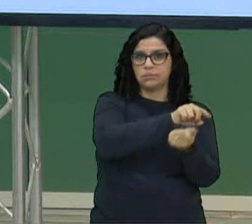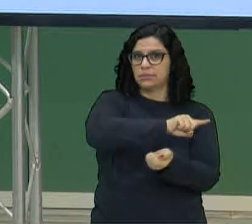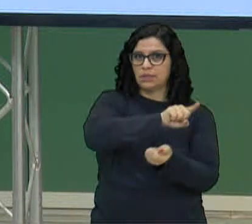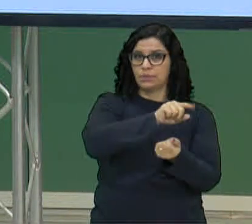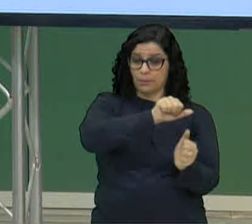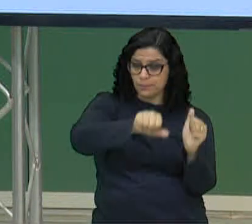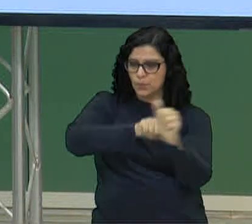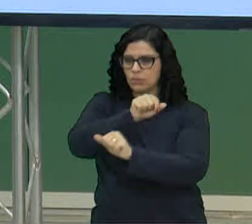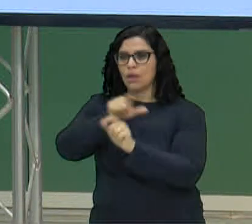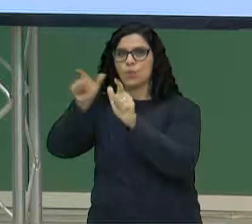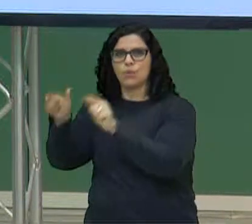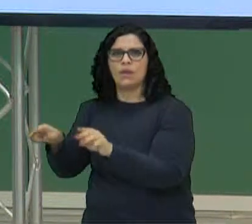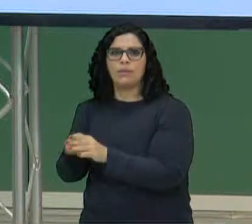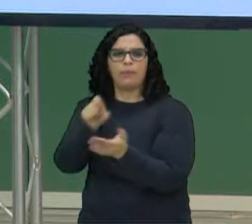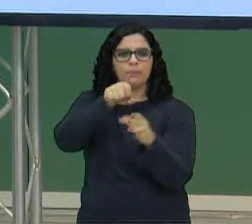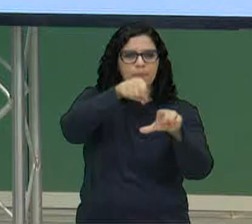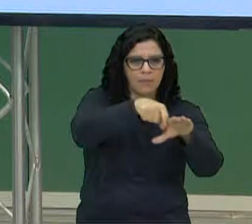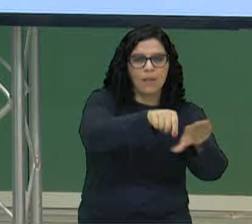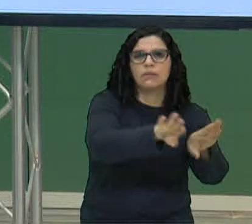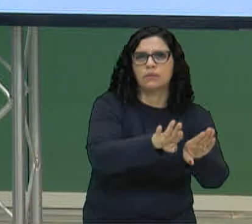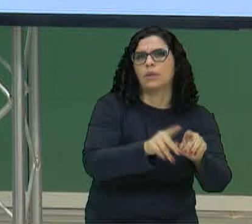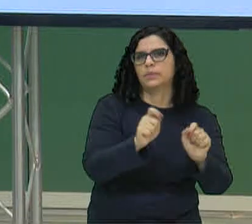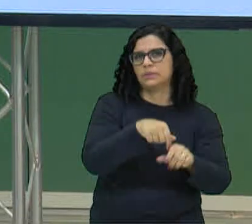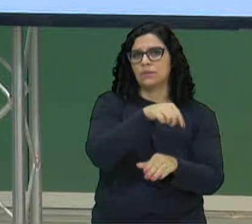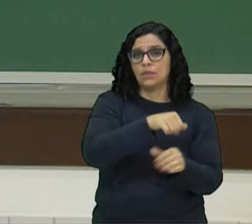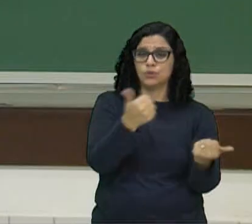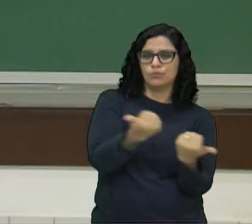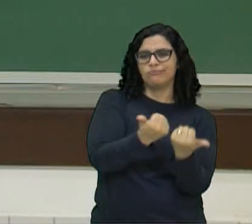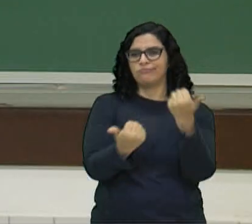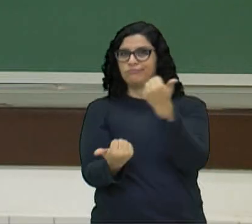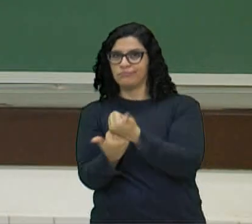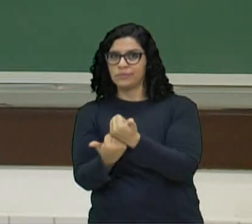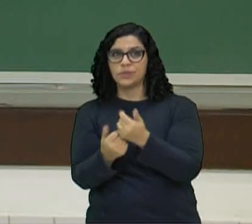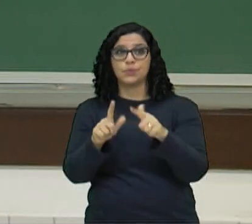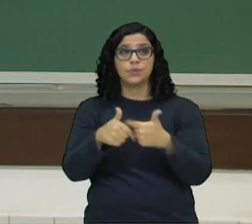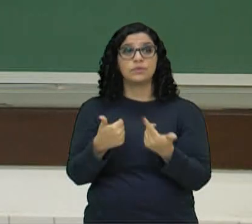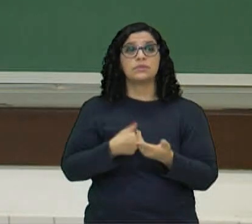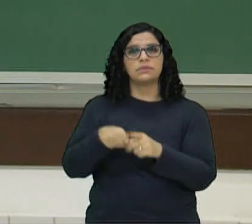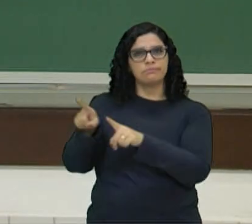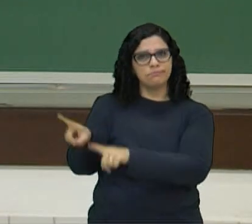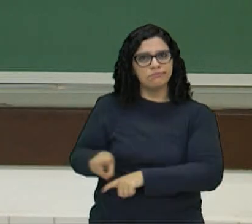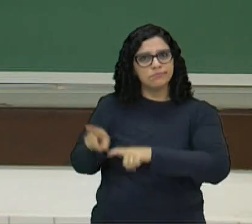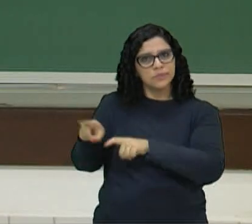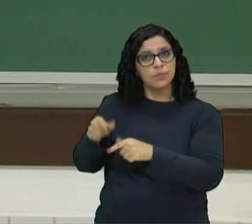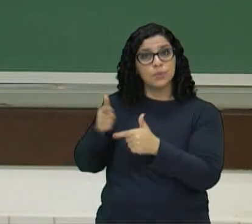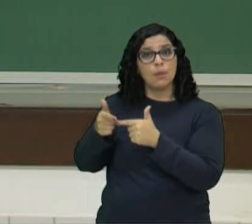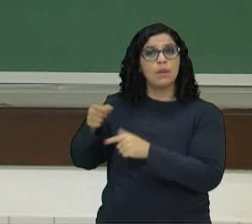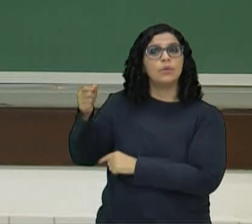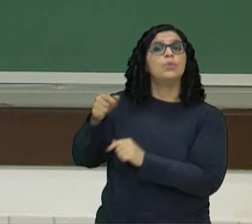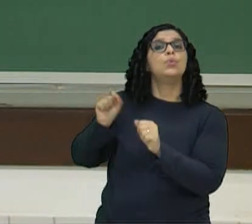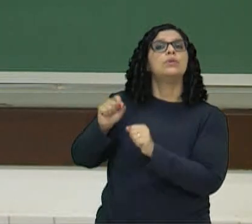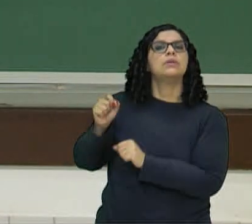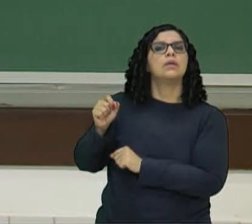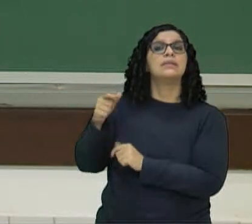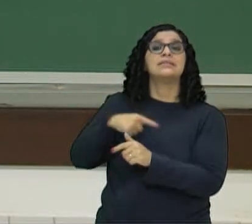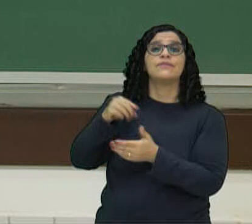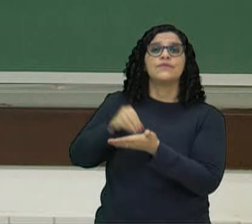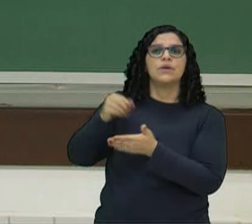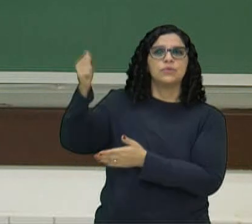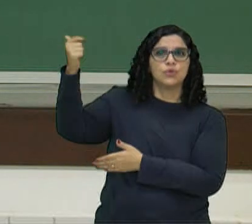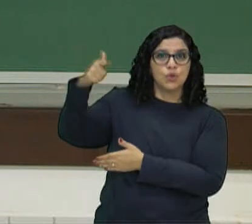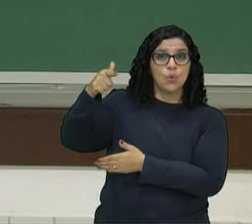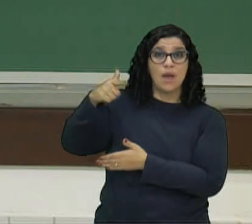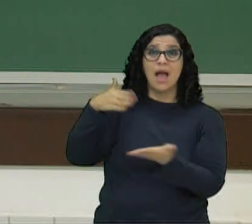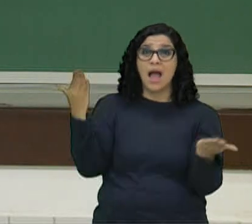precisa dessa renovação, replantio, etc. Surge isso daqui. Na lavoura, o problema vai ser só a sombra. Na pastagem, se o